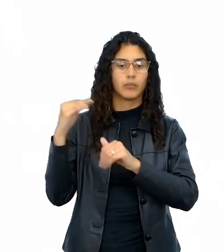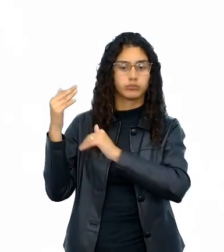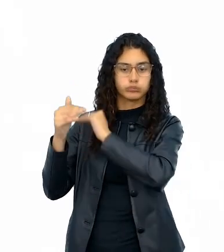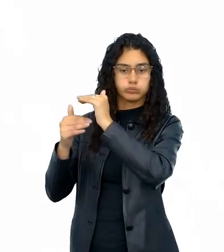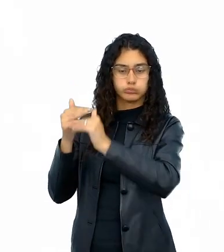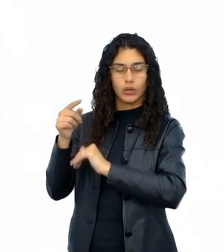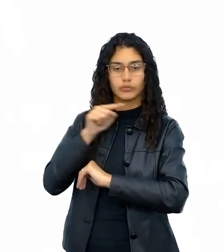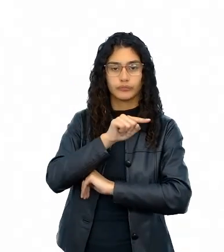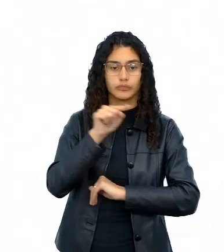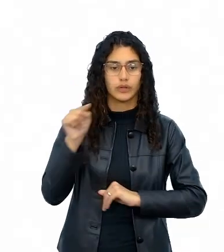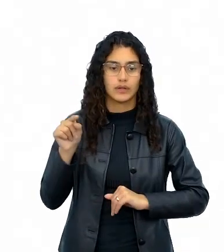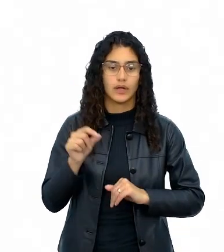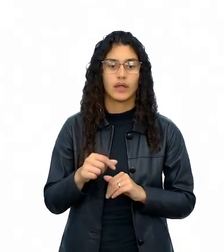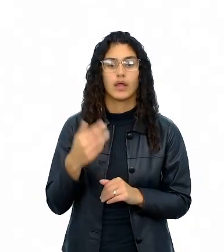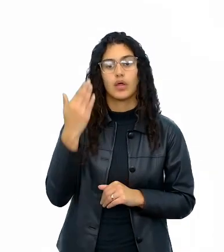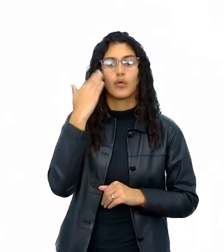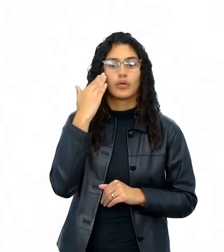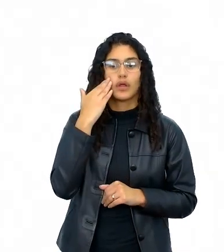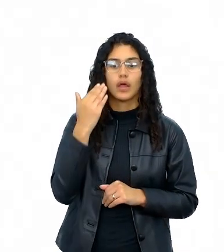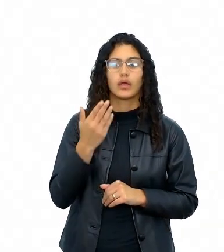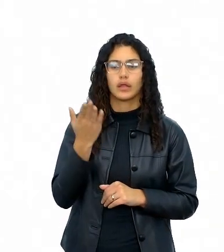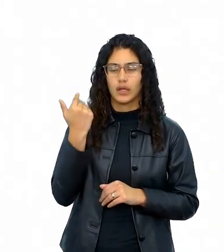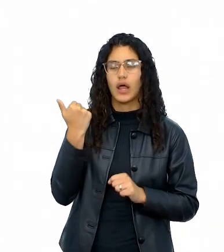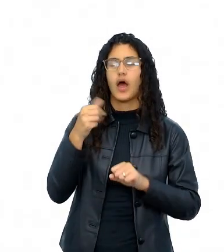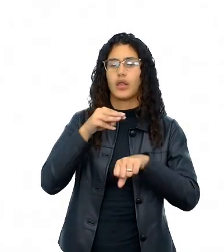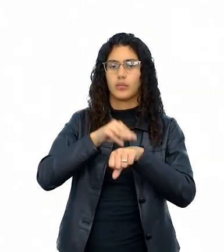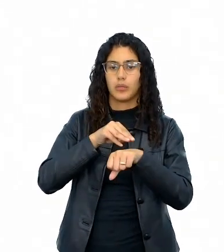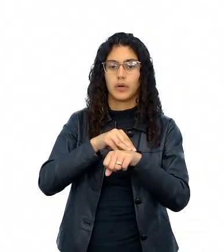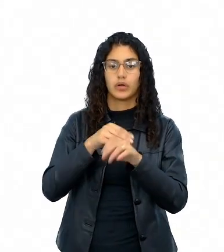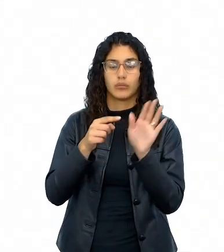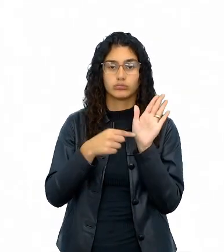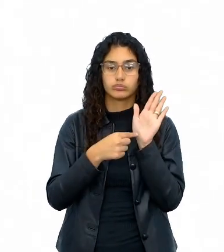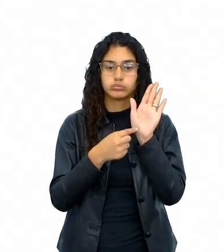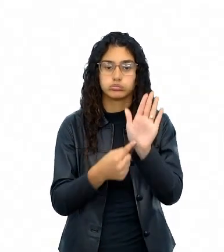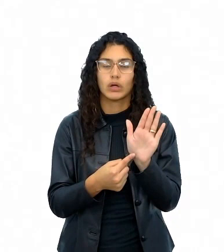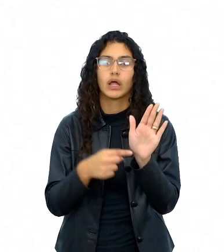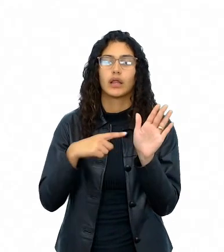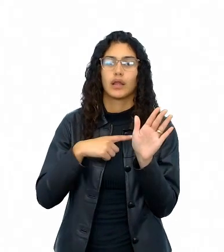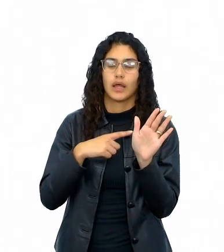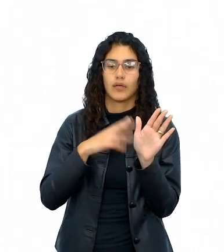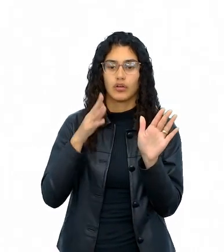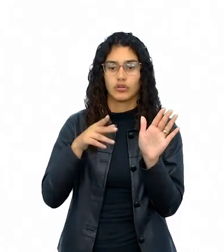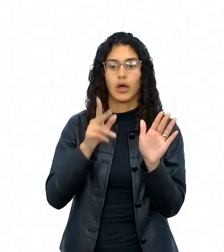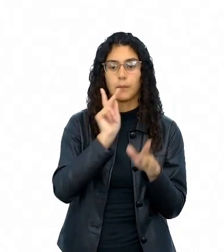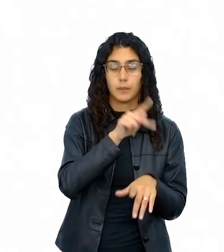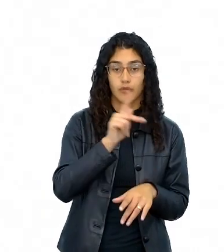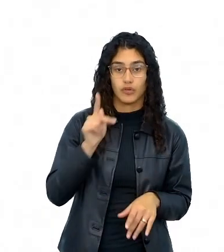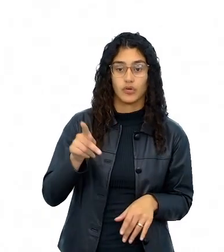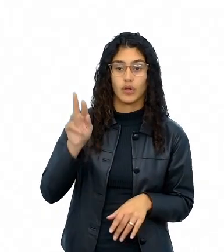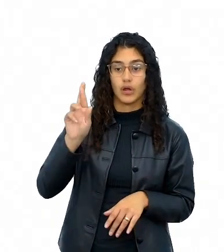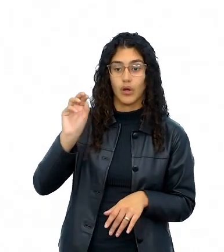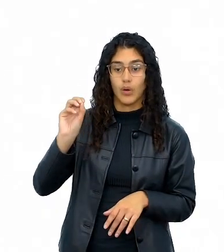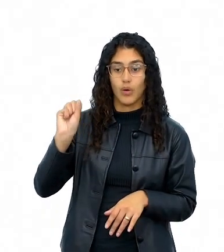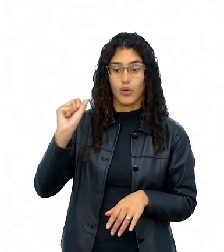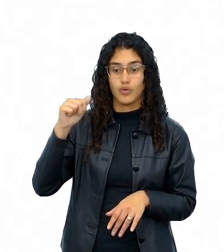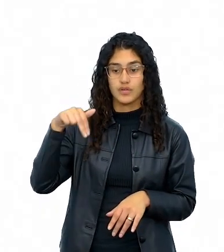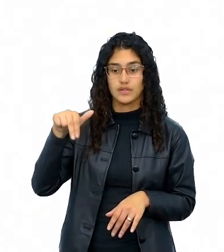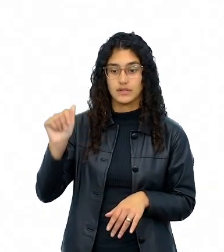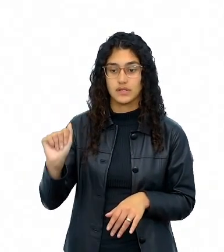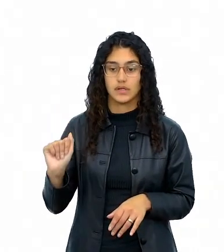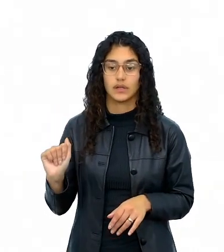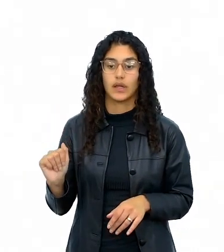desdobramento de vocês. Eu sei que lá no momento da transmissão de etapa, a professora Rosana,